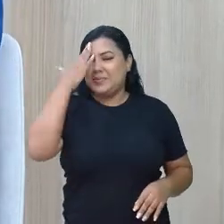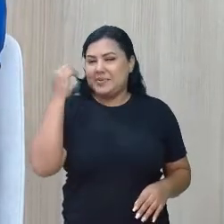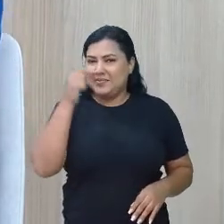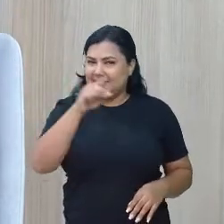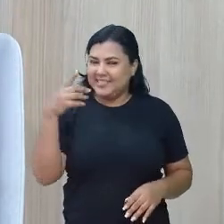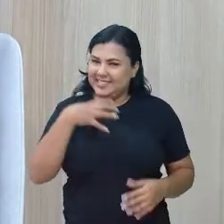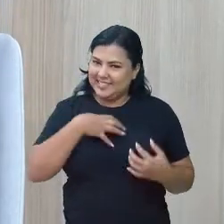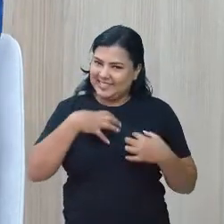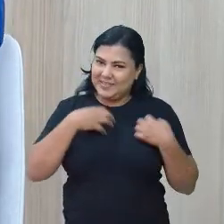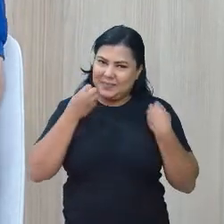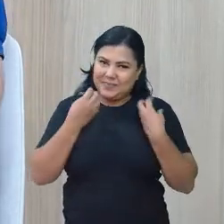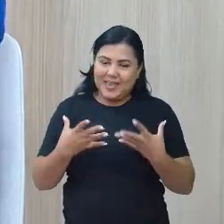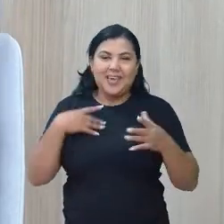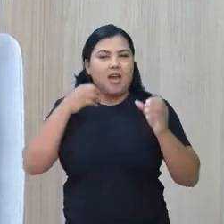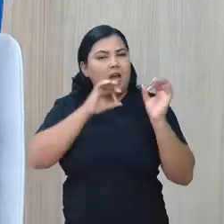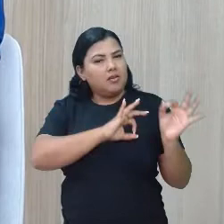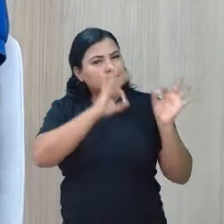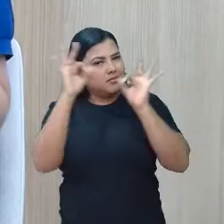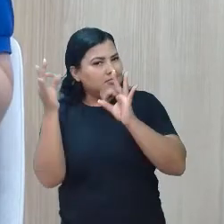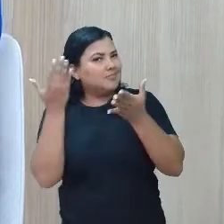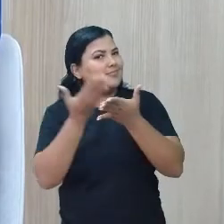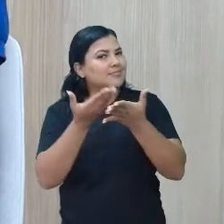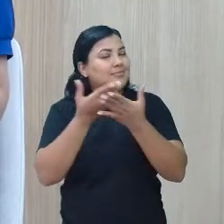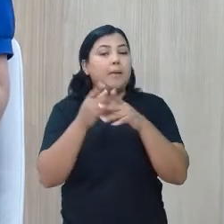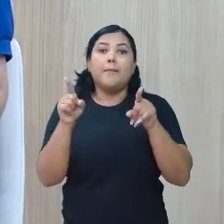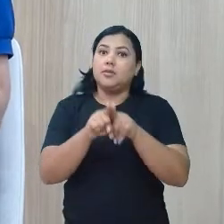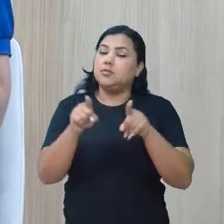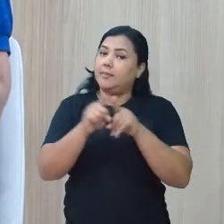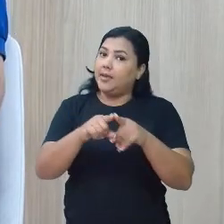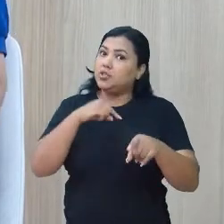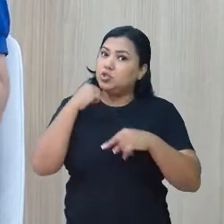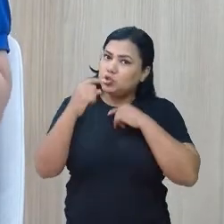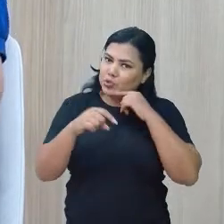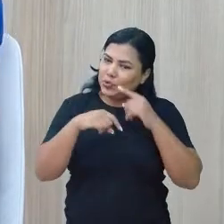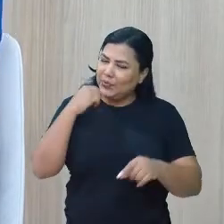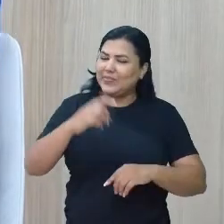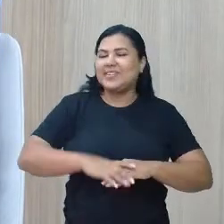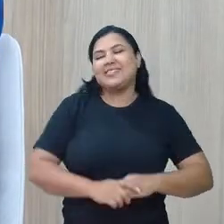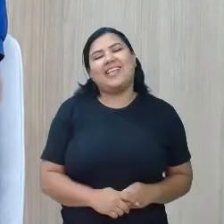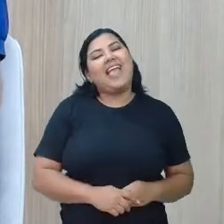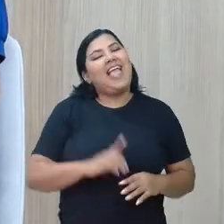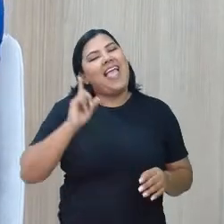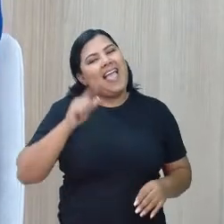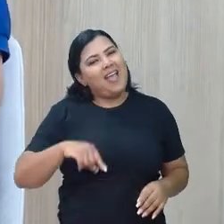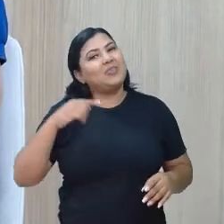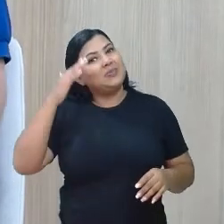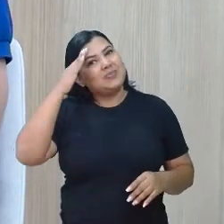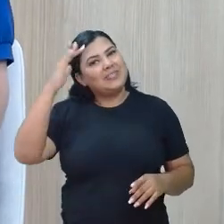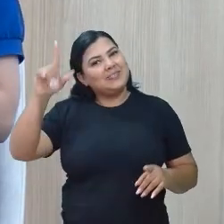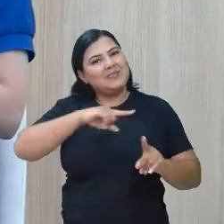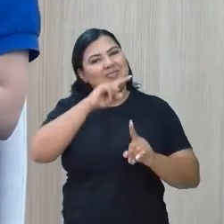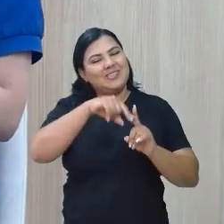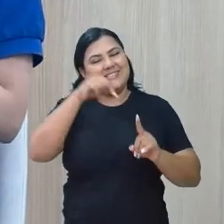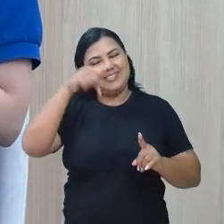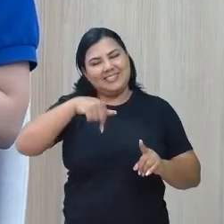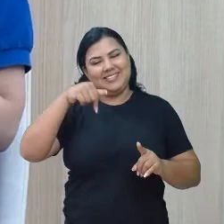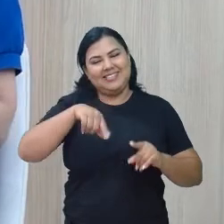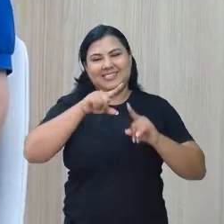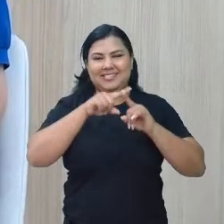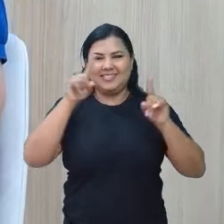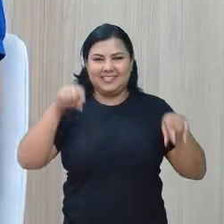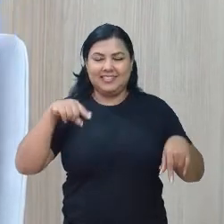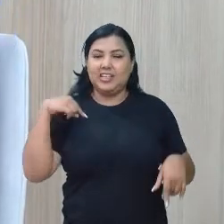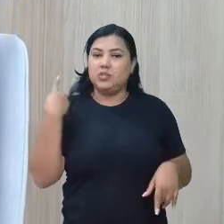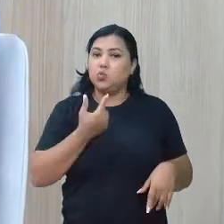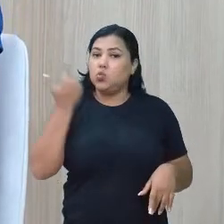estão bem acompanhando a aula, mas também de tirar as dúvidas. Essa é o principal objetivo aqui do projeto, que a